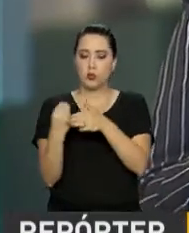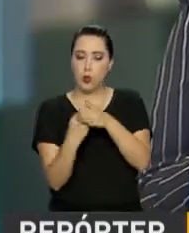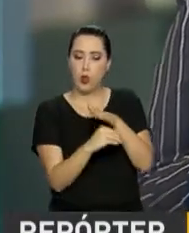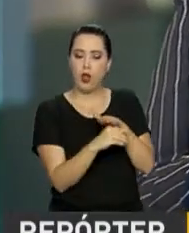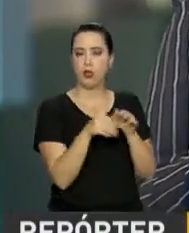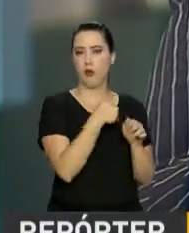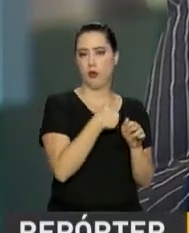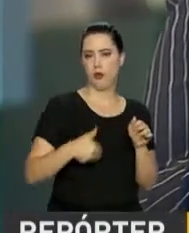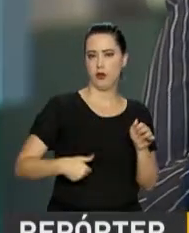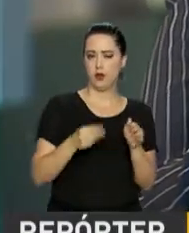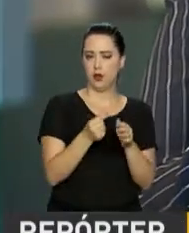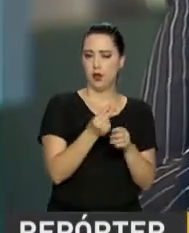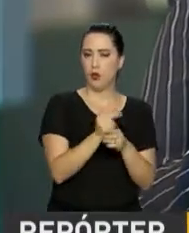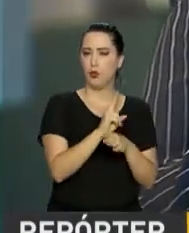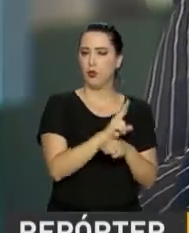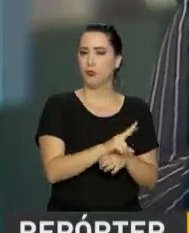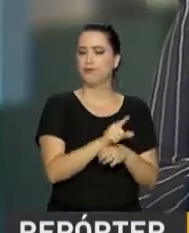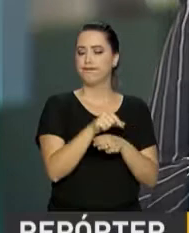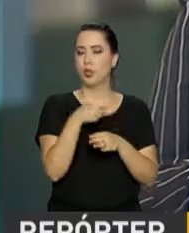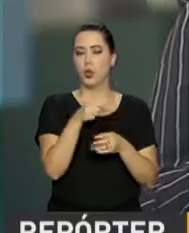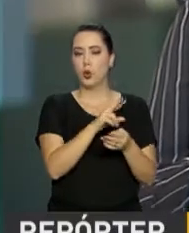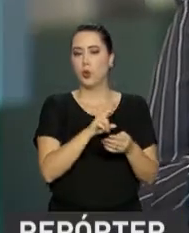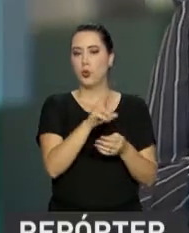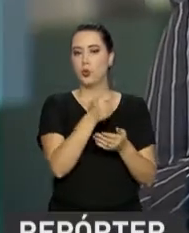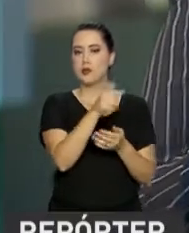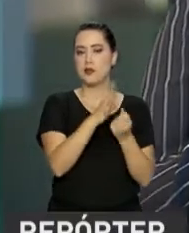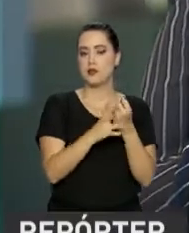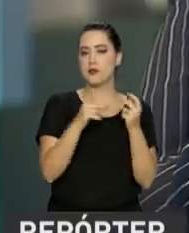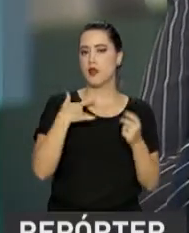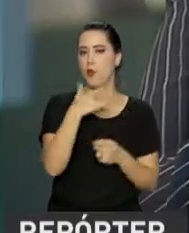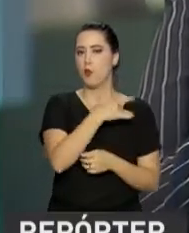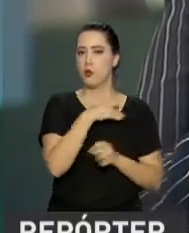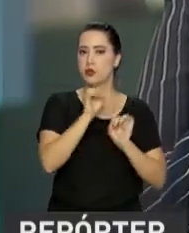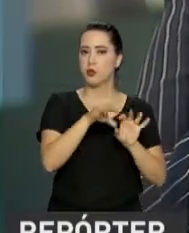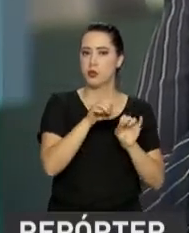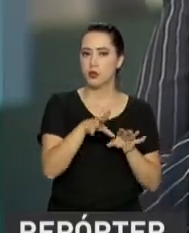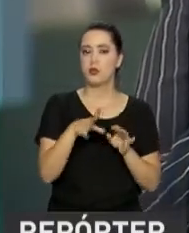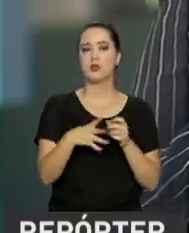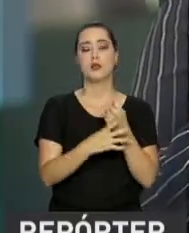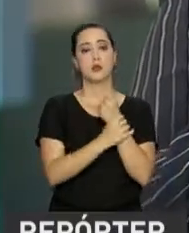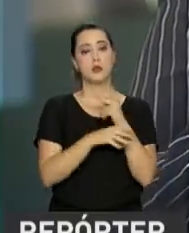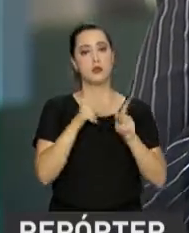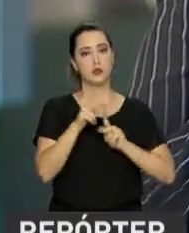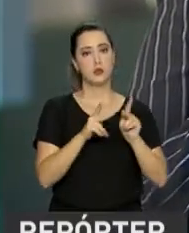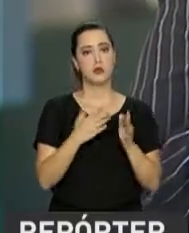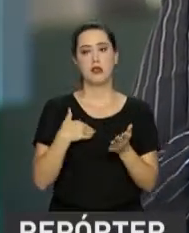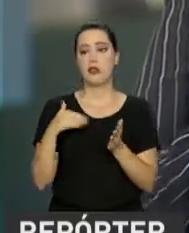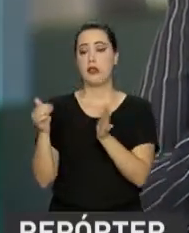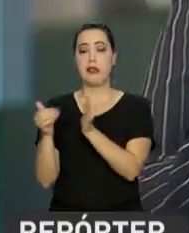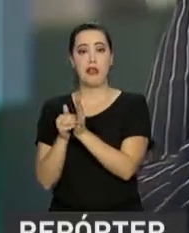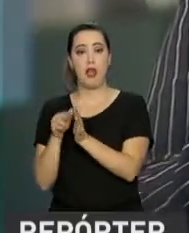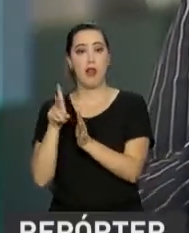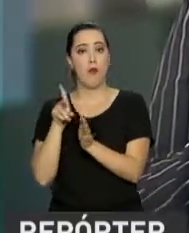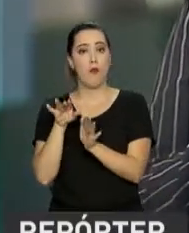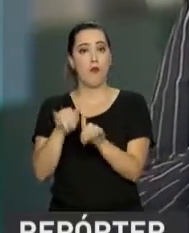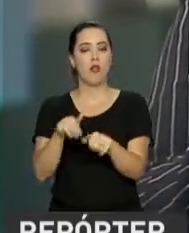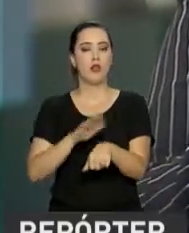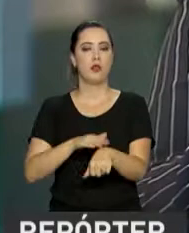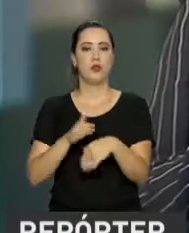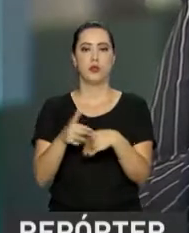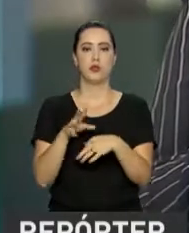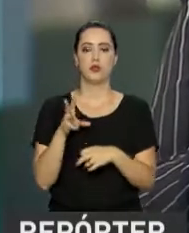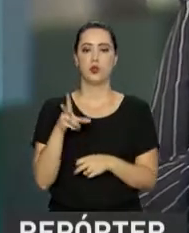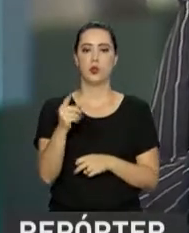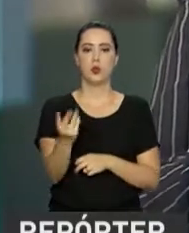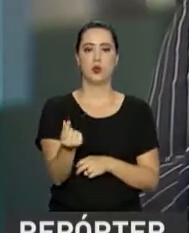utiliza essa verba em saúde educação segurança pública se você puder aguardar até o prazo final do título resgata